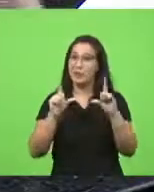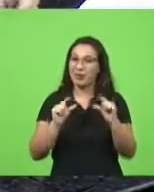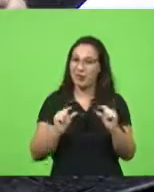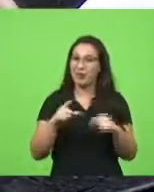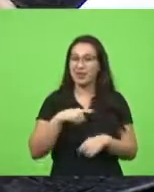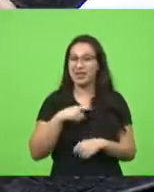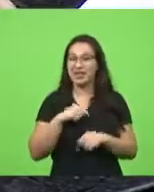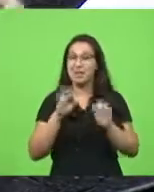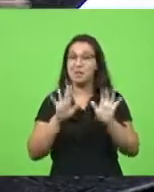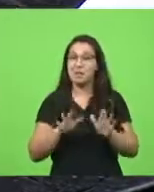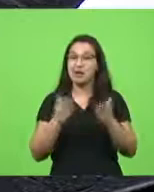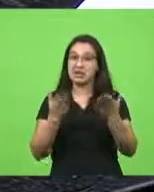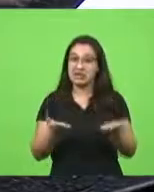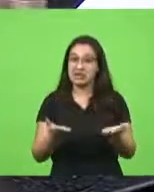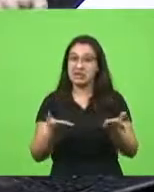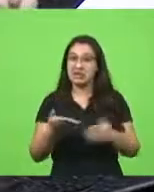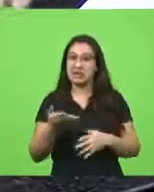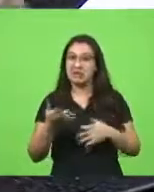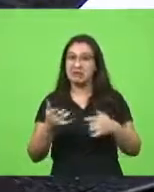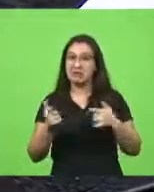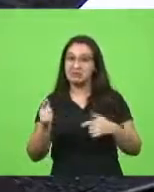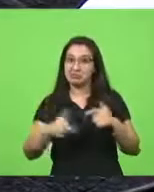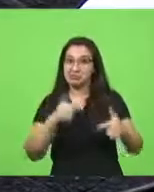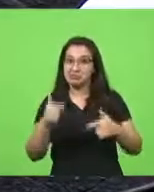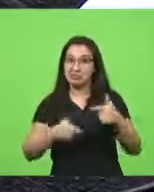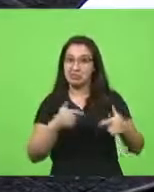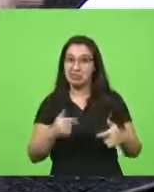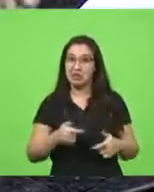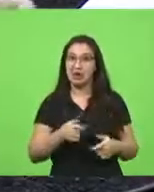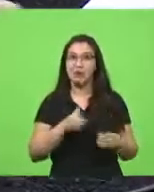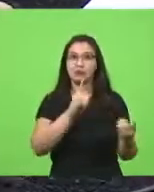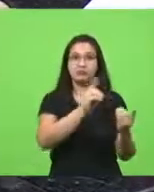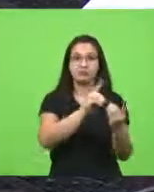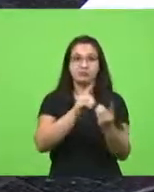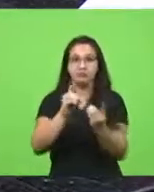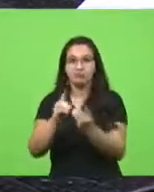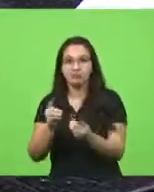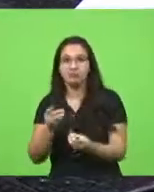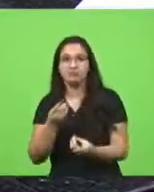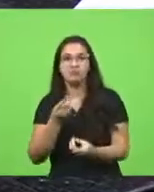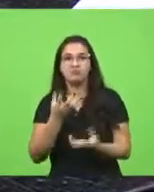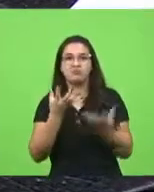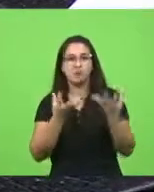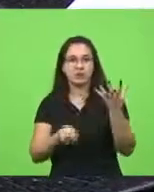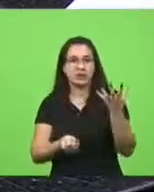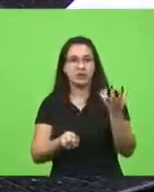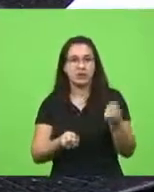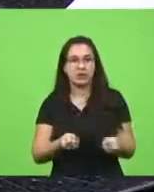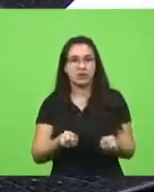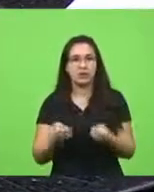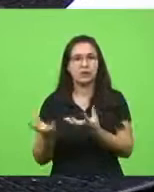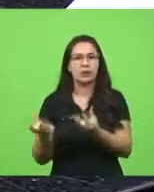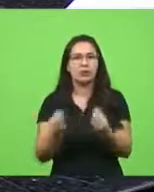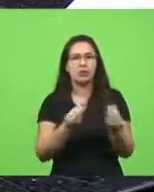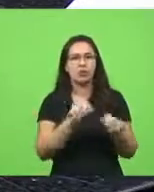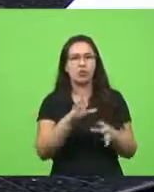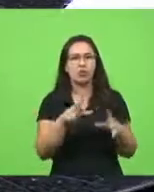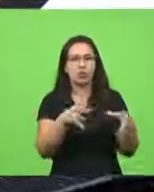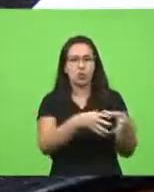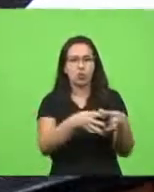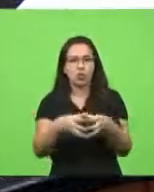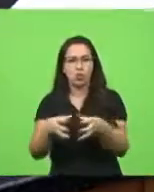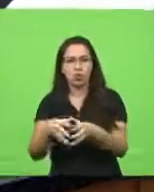um ritmo acelerado de trabalho, atendendo às demandas de vários segmentos do setor